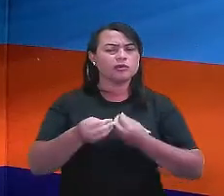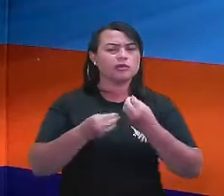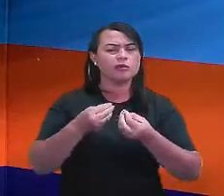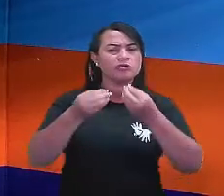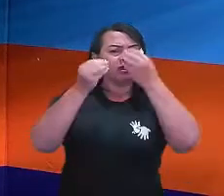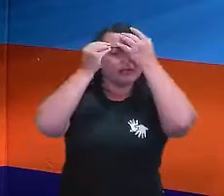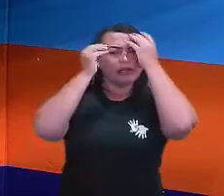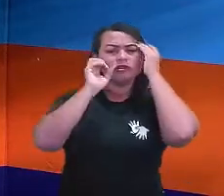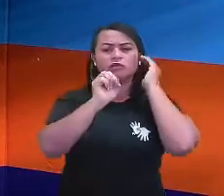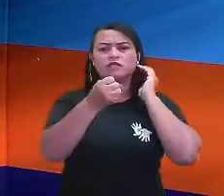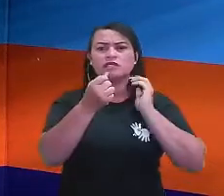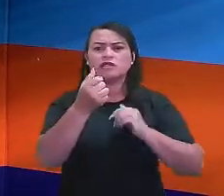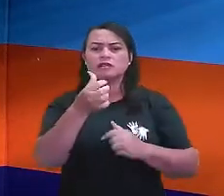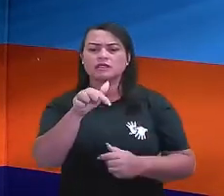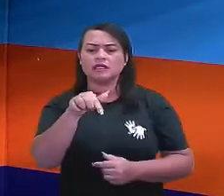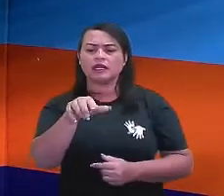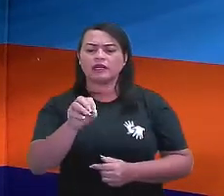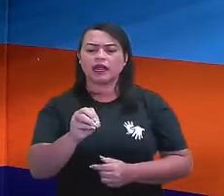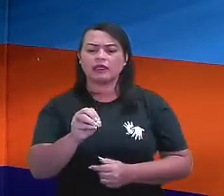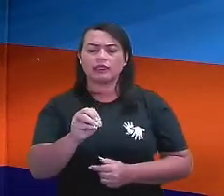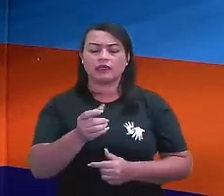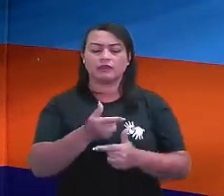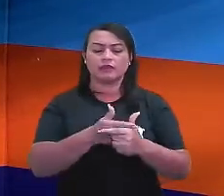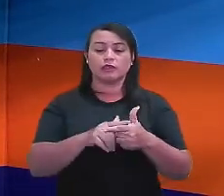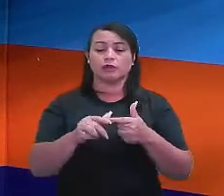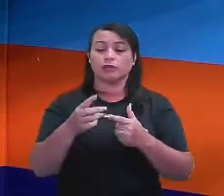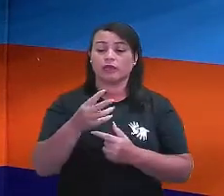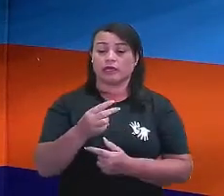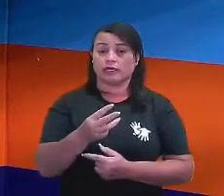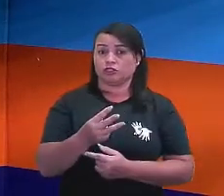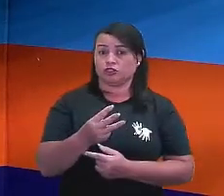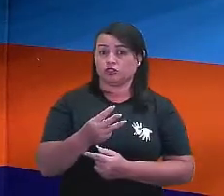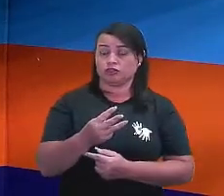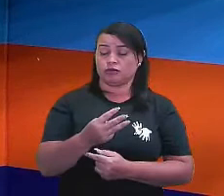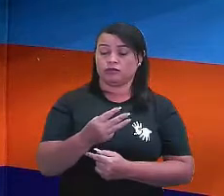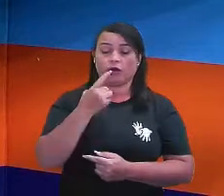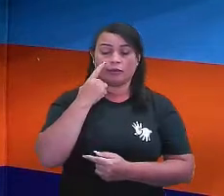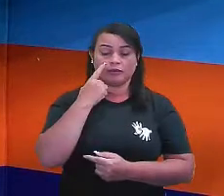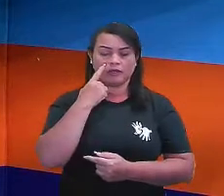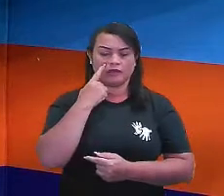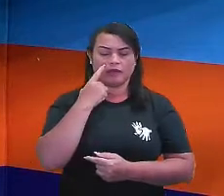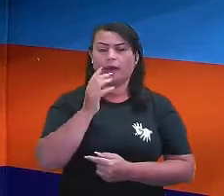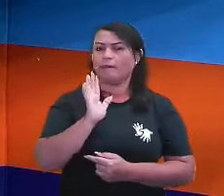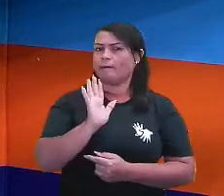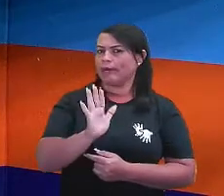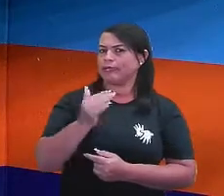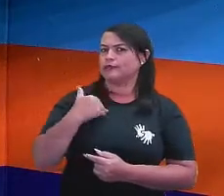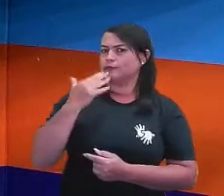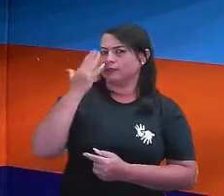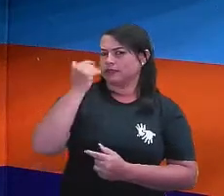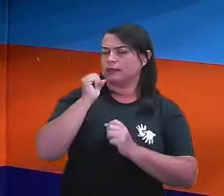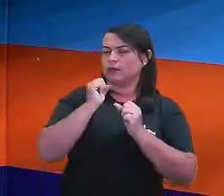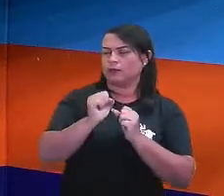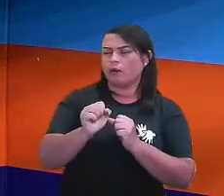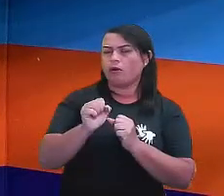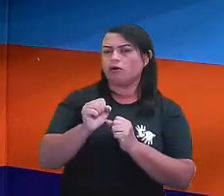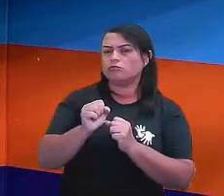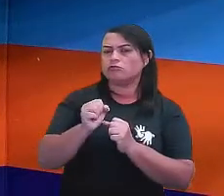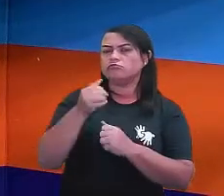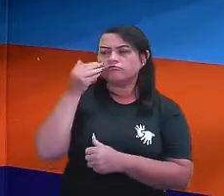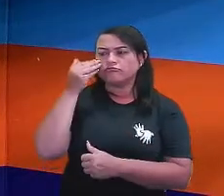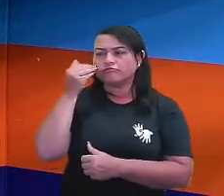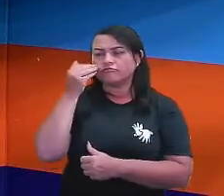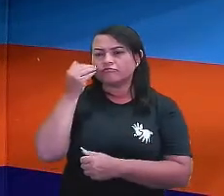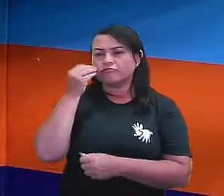quanto é os 870 dividido por 3. Mas eu sei que eu posso olhar na tabuadinha do